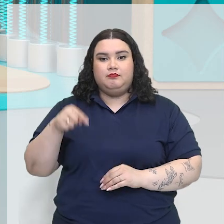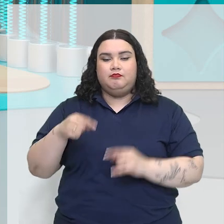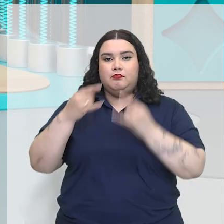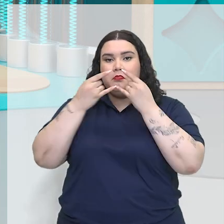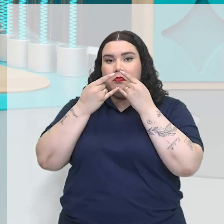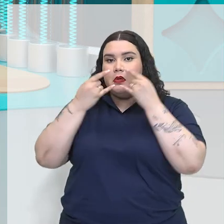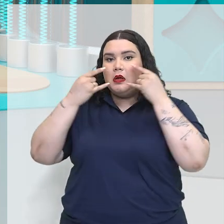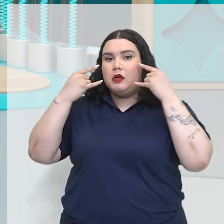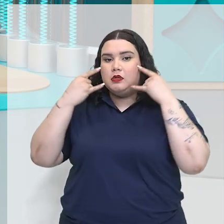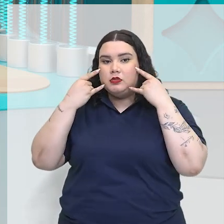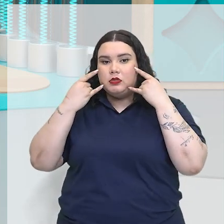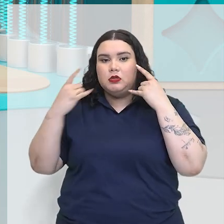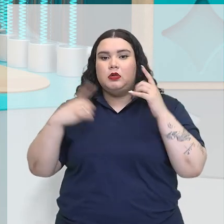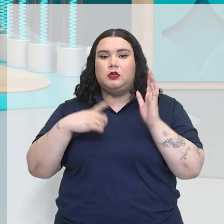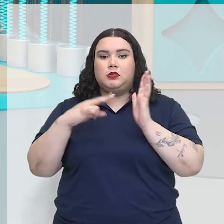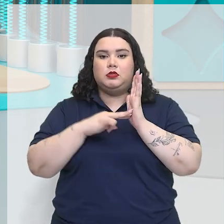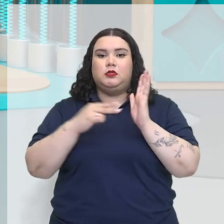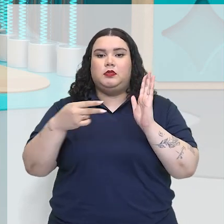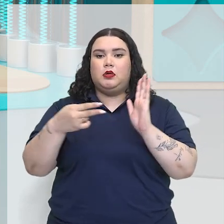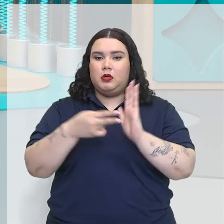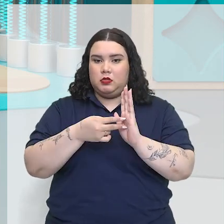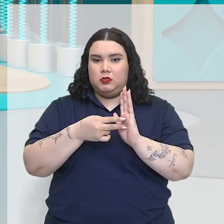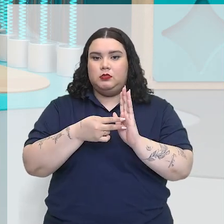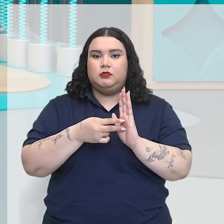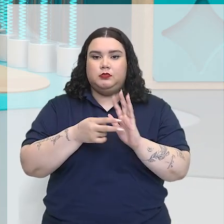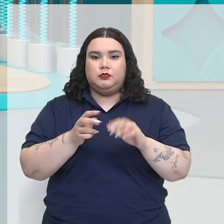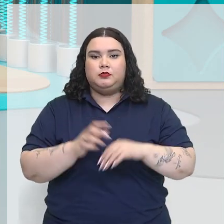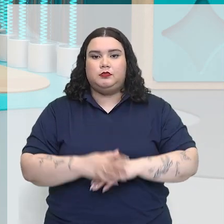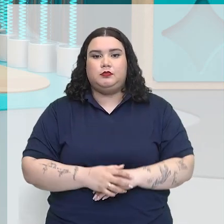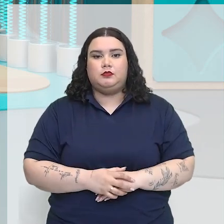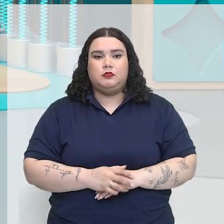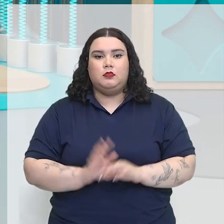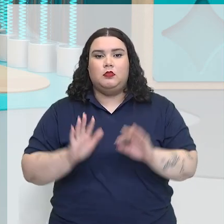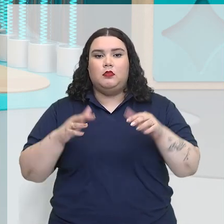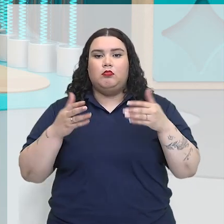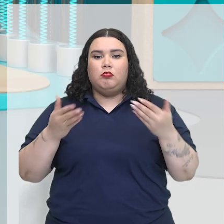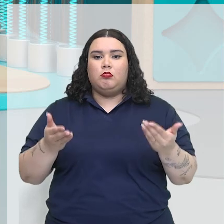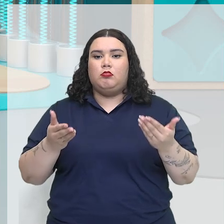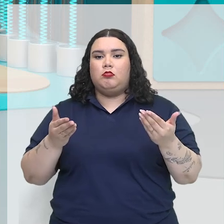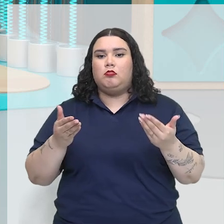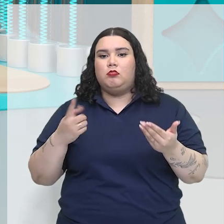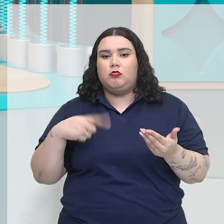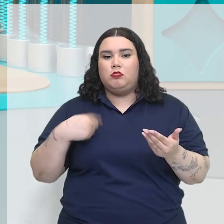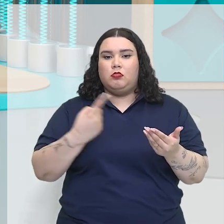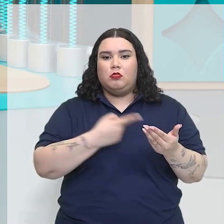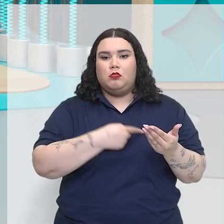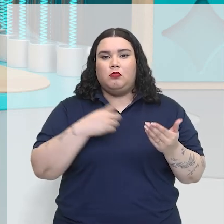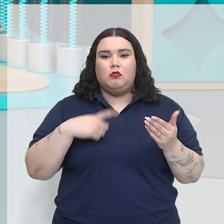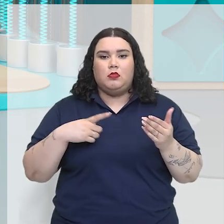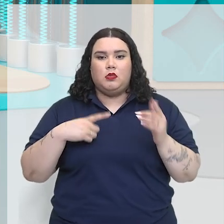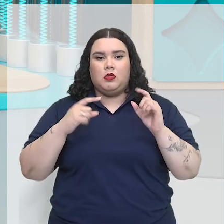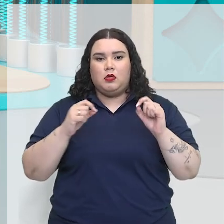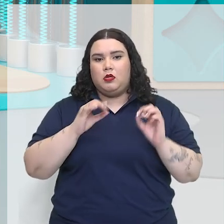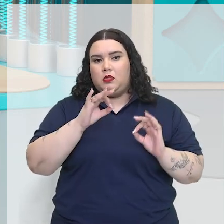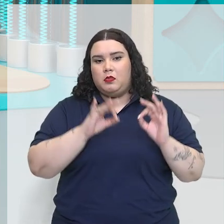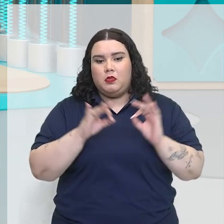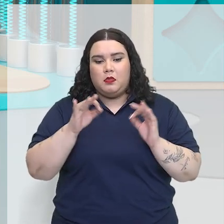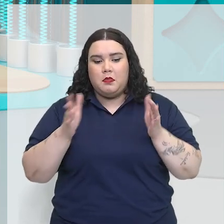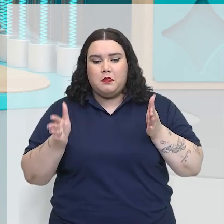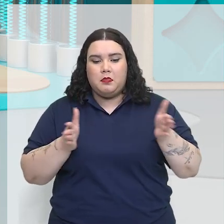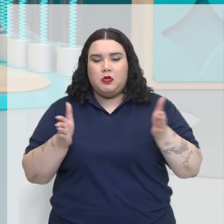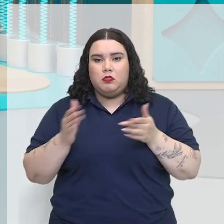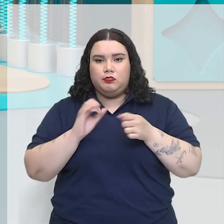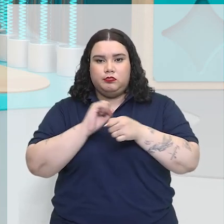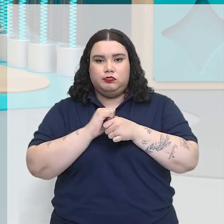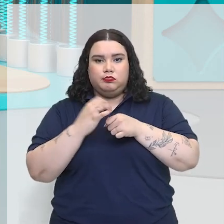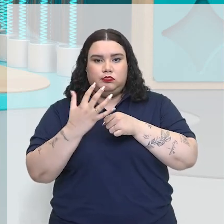máscara, ela tem um sentido, ela tem um significado, né, que justamente nós passamos por um processo pandêmico,